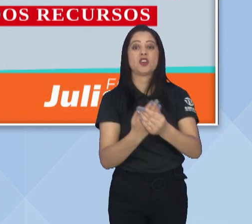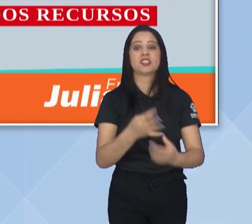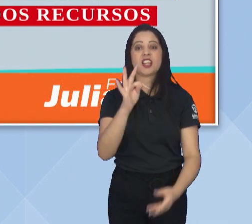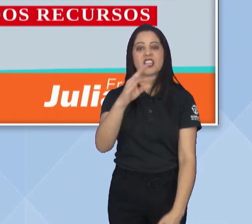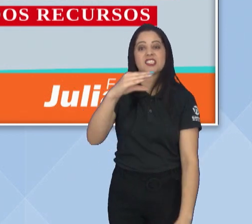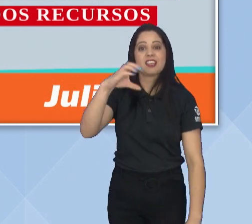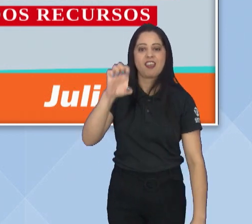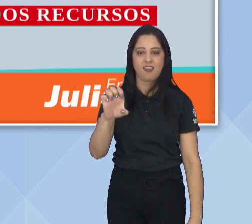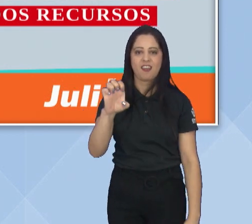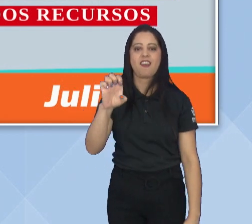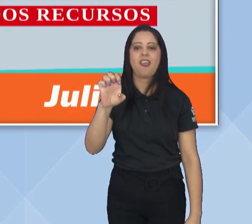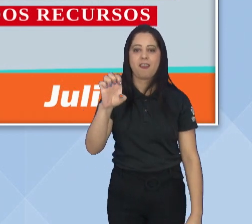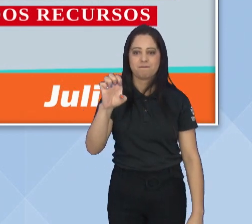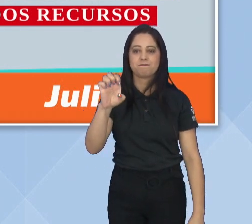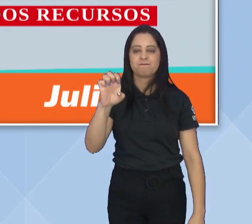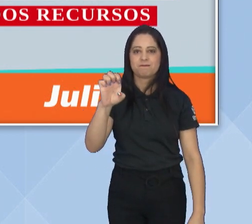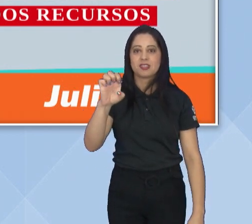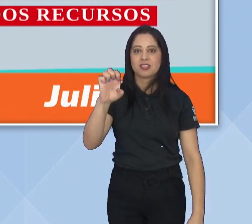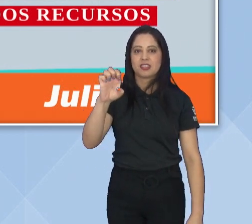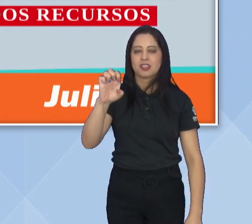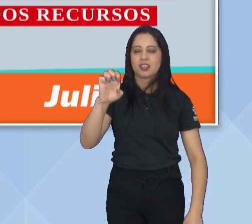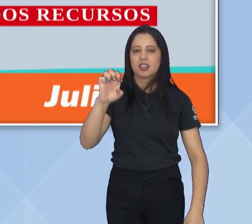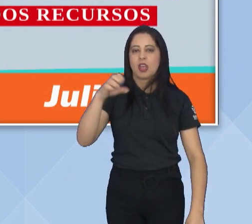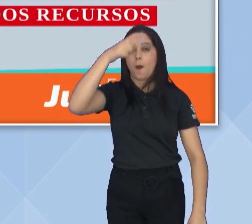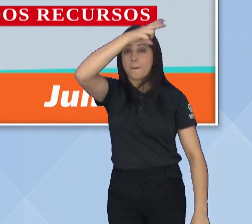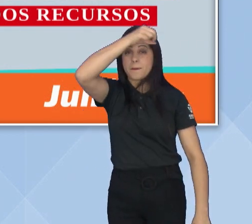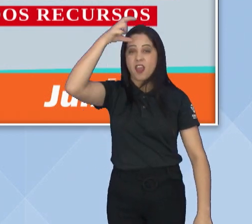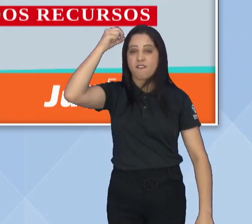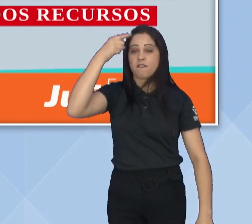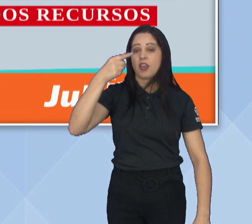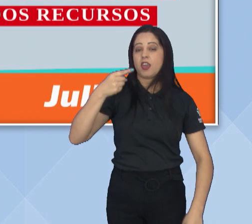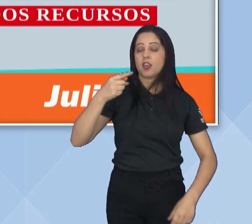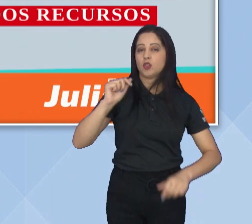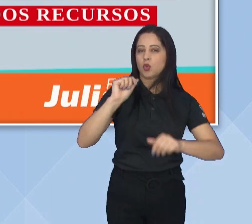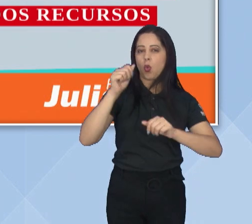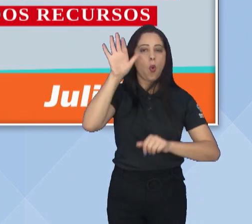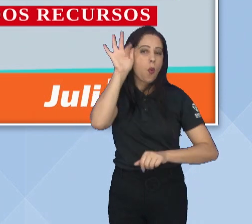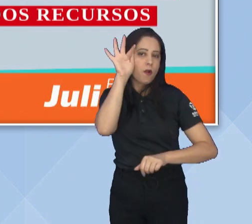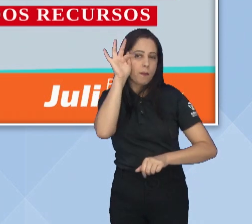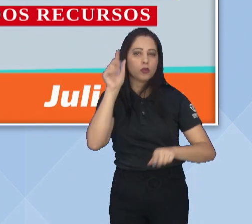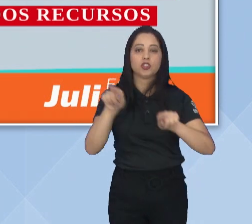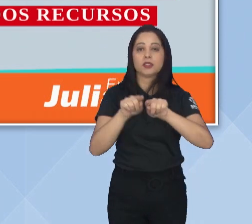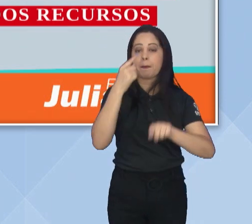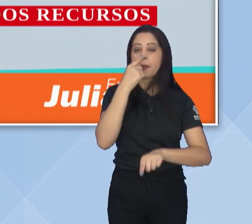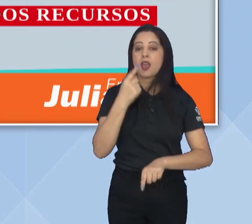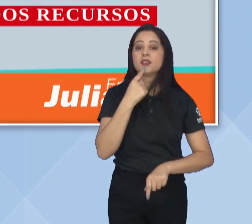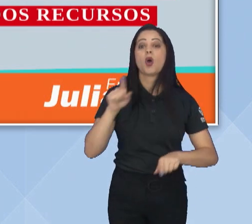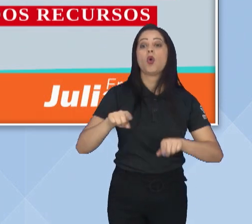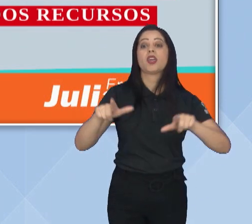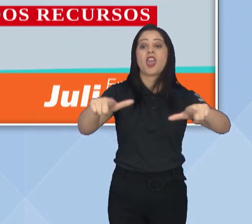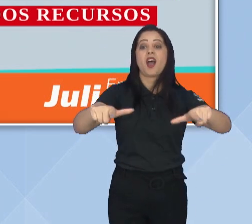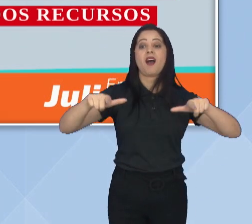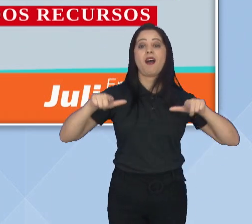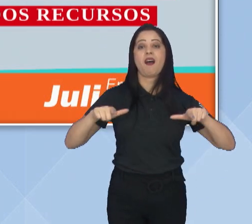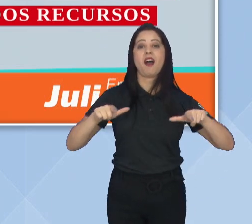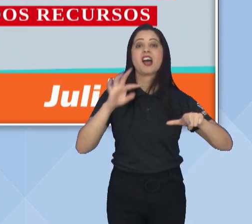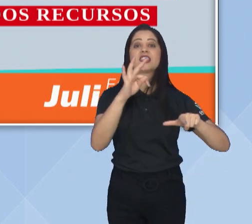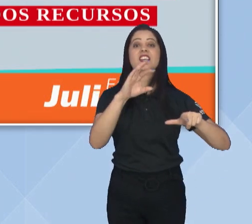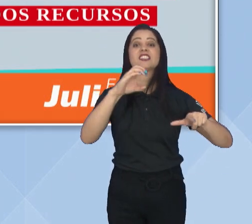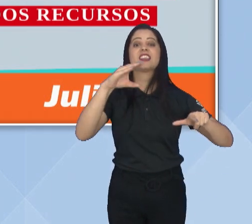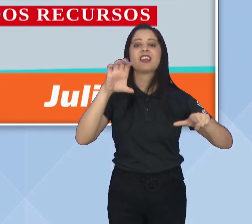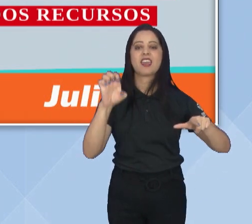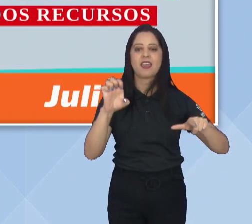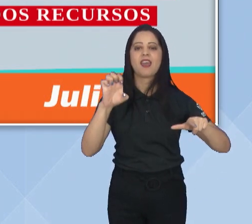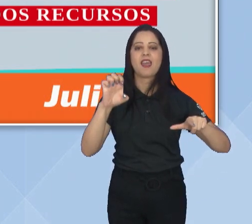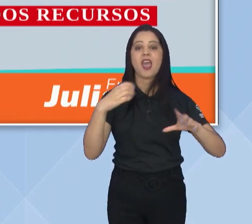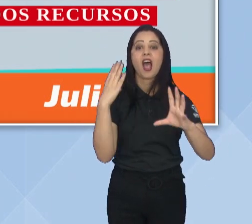São Paulo, administrado pelo ex-prefeito Felício Ramute, atual prefeito Anderson Farias, recebe o título pelo Tribunal de Contas do